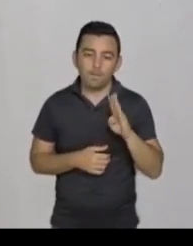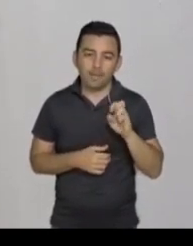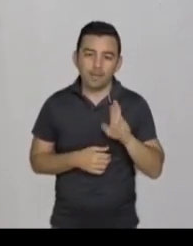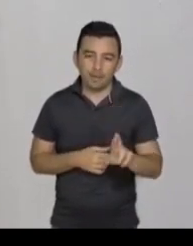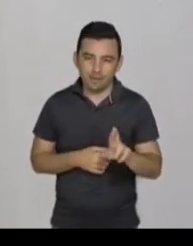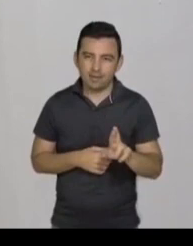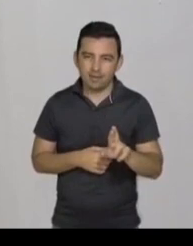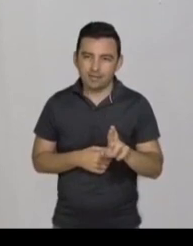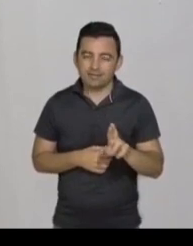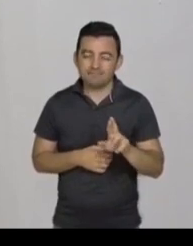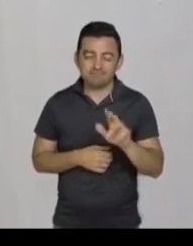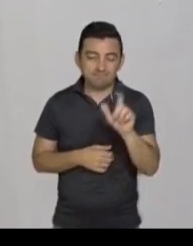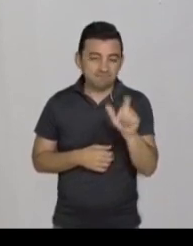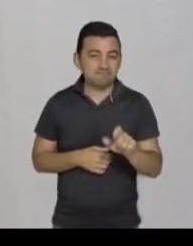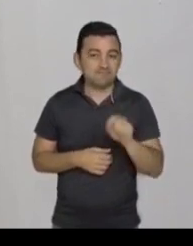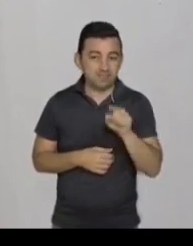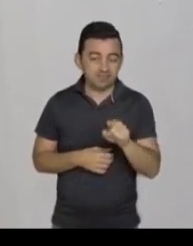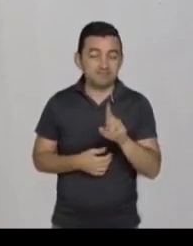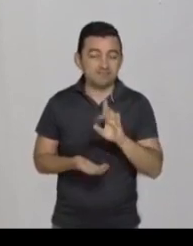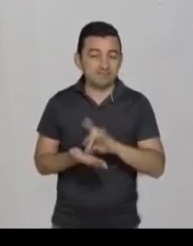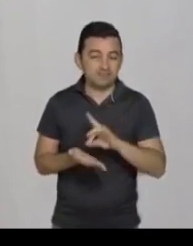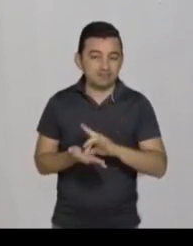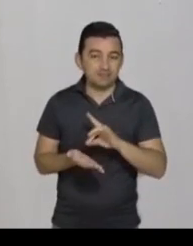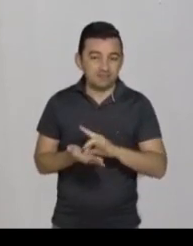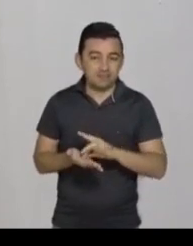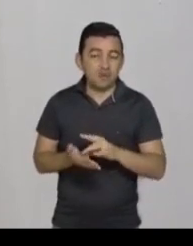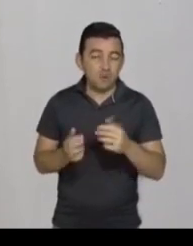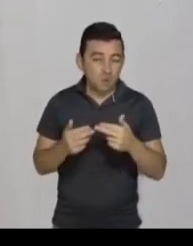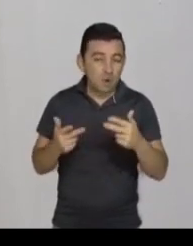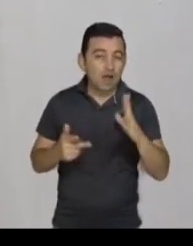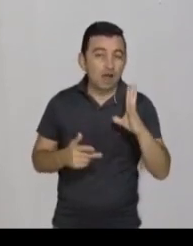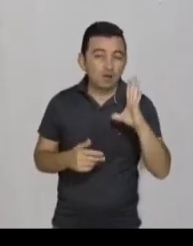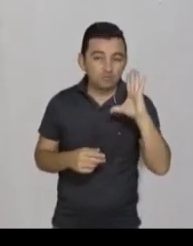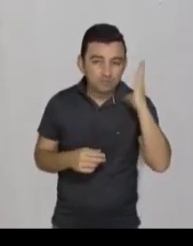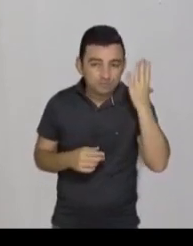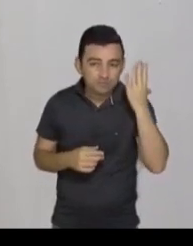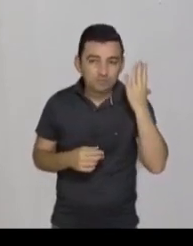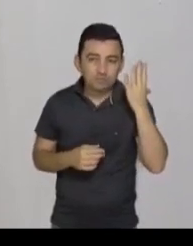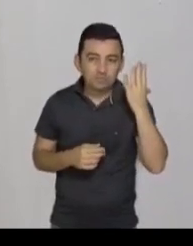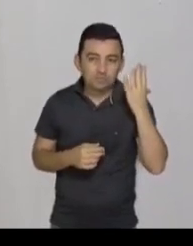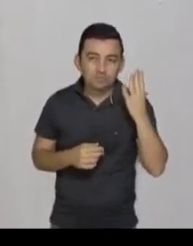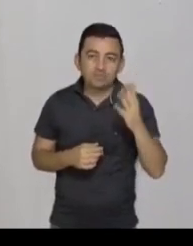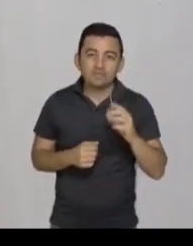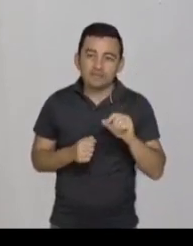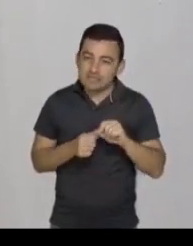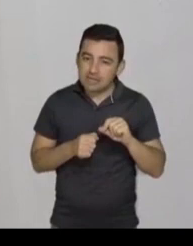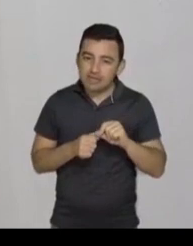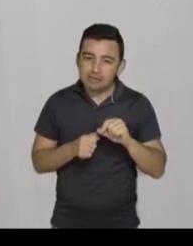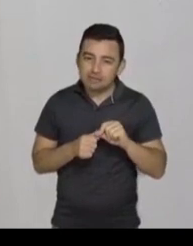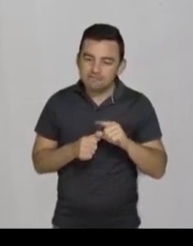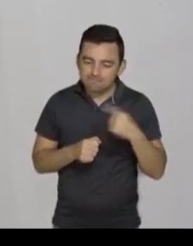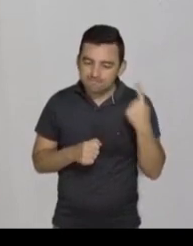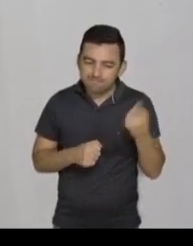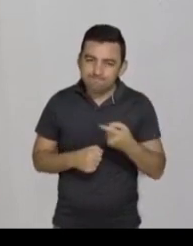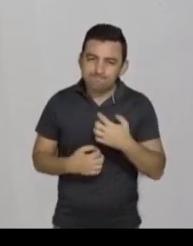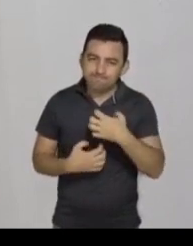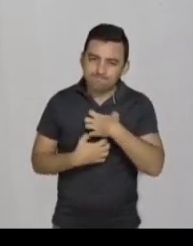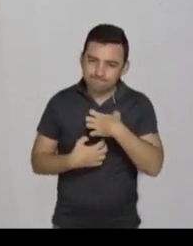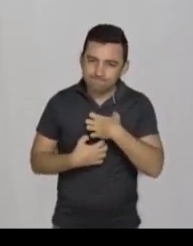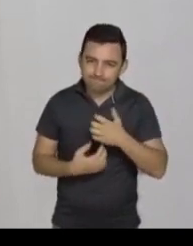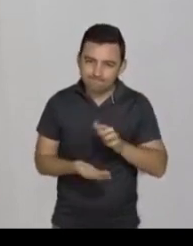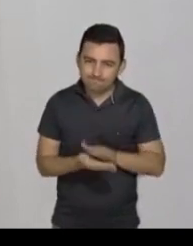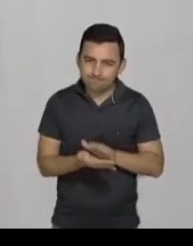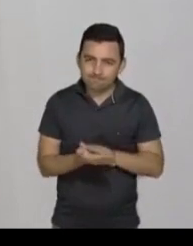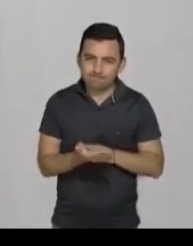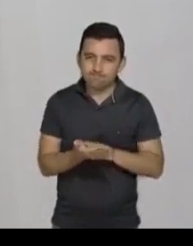Realmente são situações como essa que que fazem com que a gente parabenize